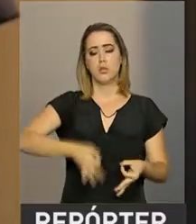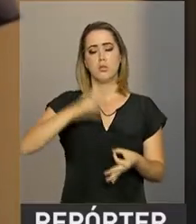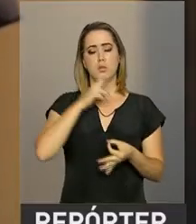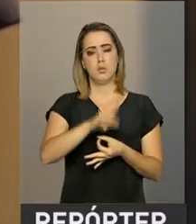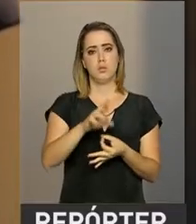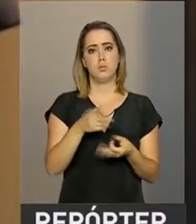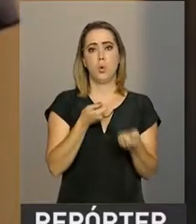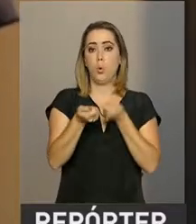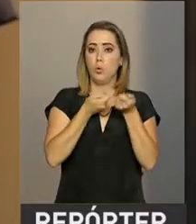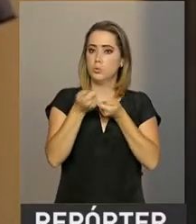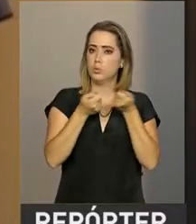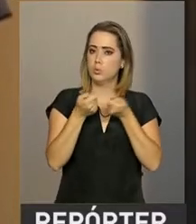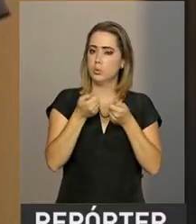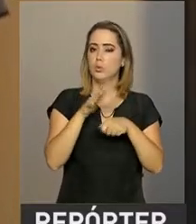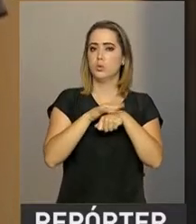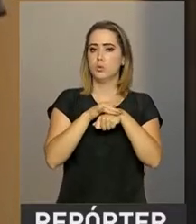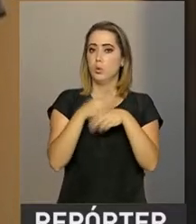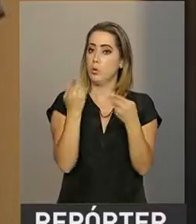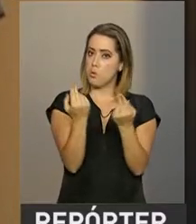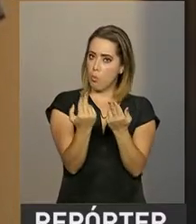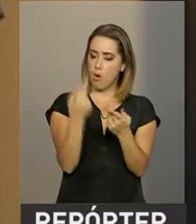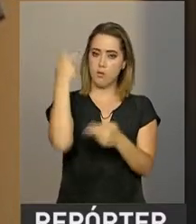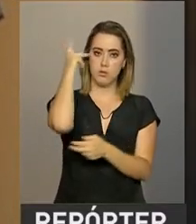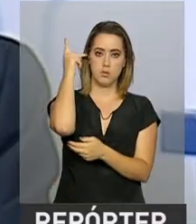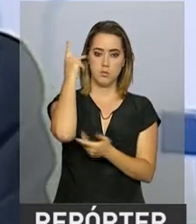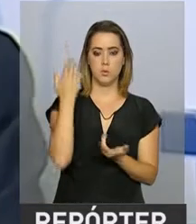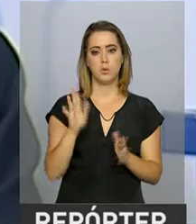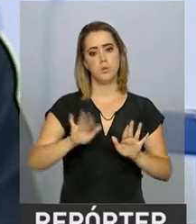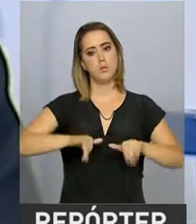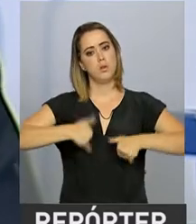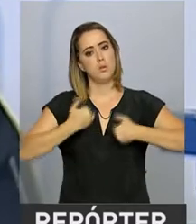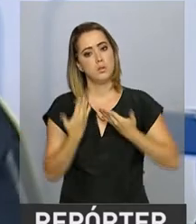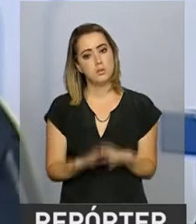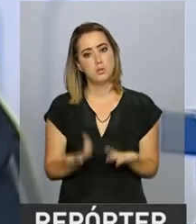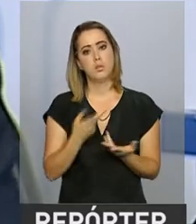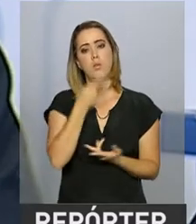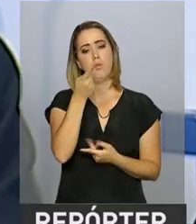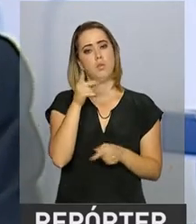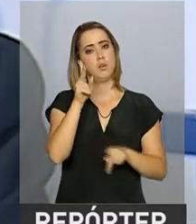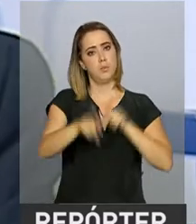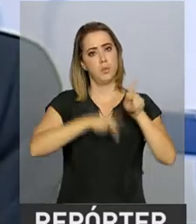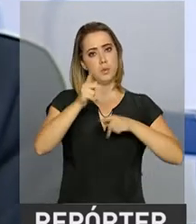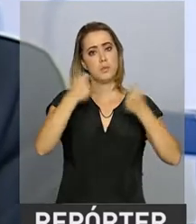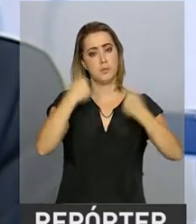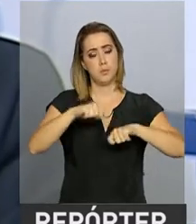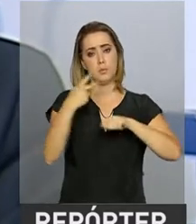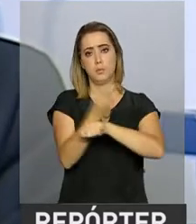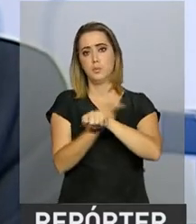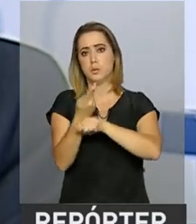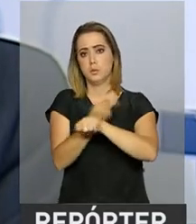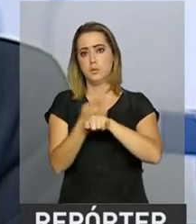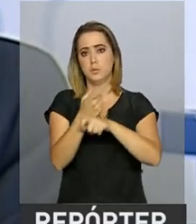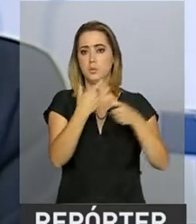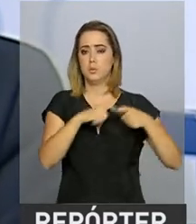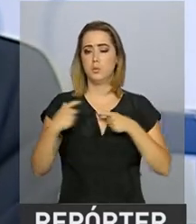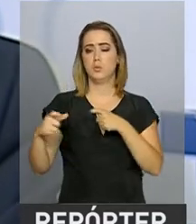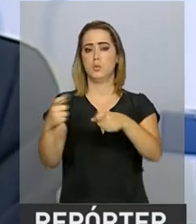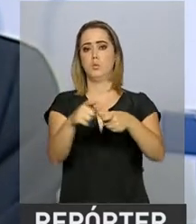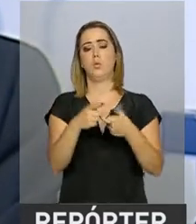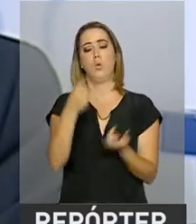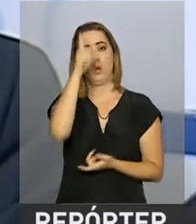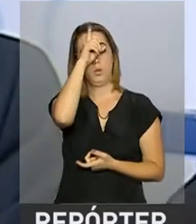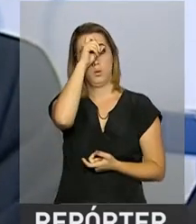queremos de controle são paulo eu diria que a população deve procurar os postos na qual